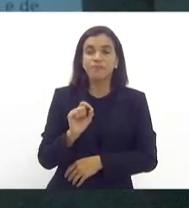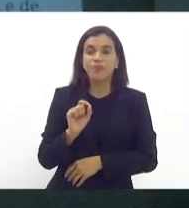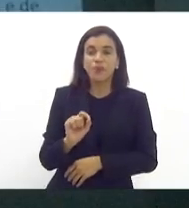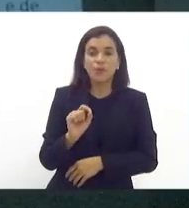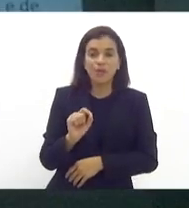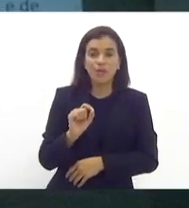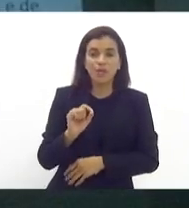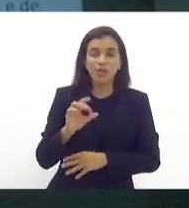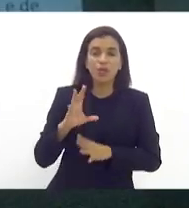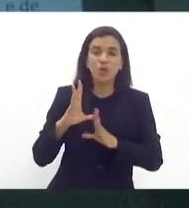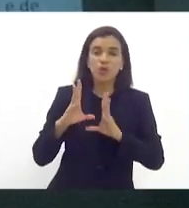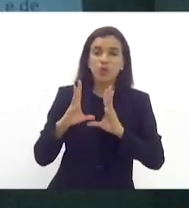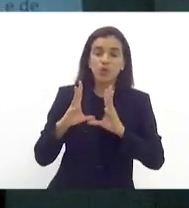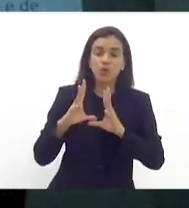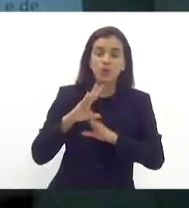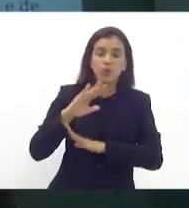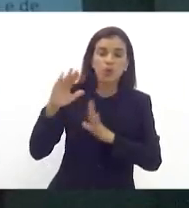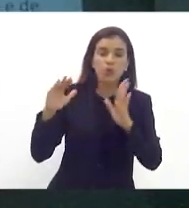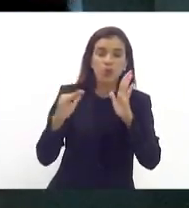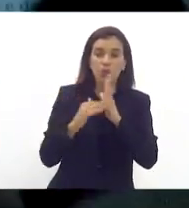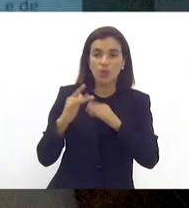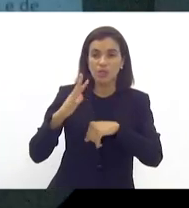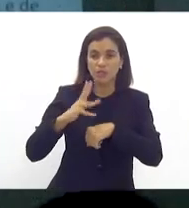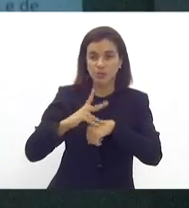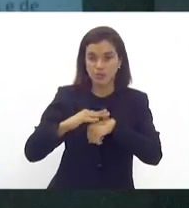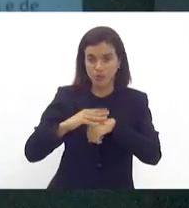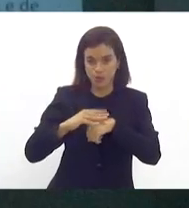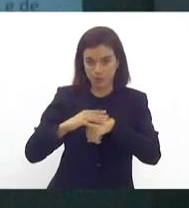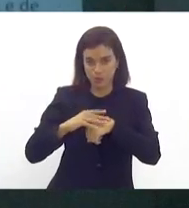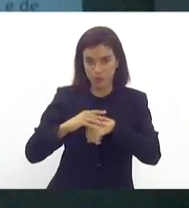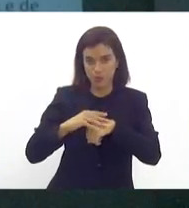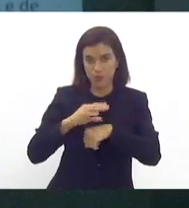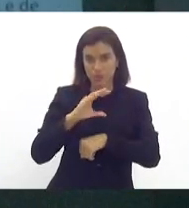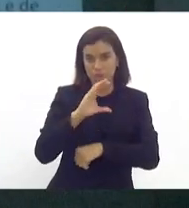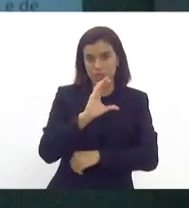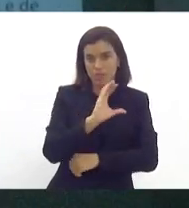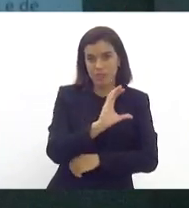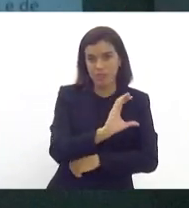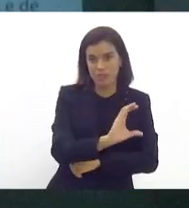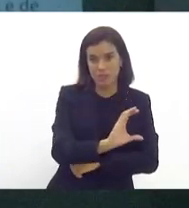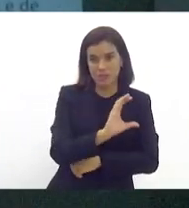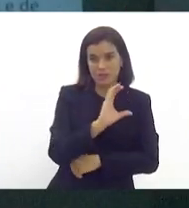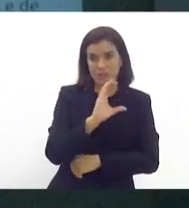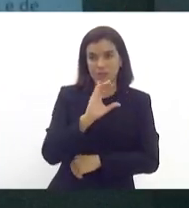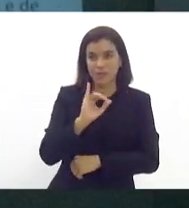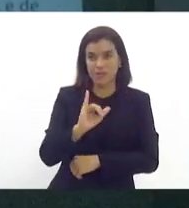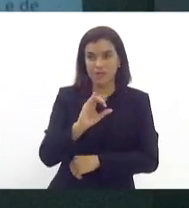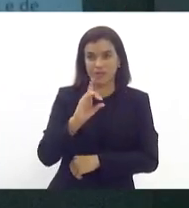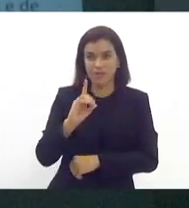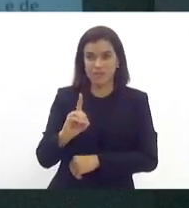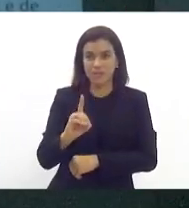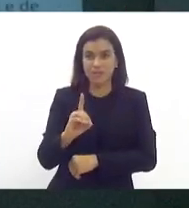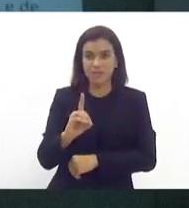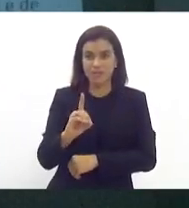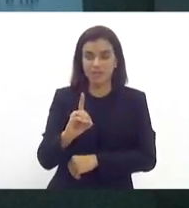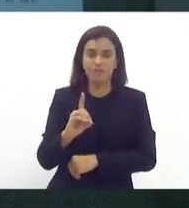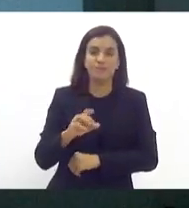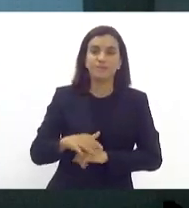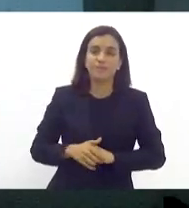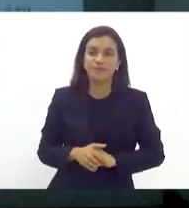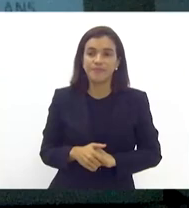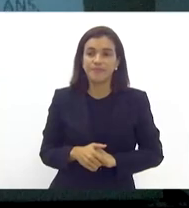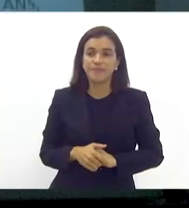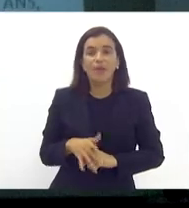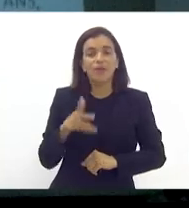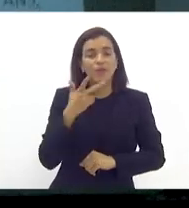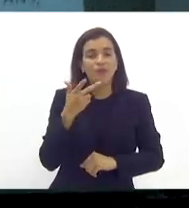as doenças previstas na classificação Inter internacional de doenças devem ser cobertas pelos planos de saúde e eu